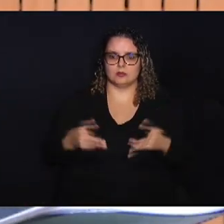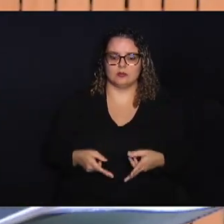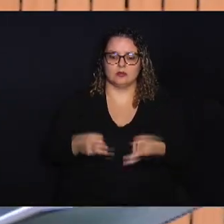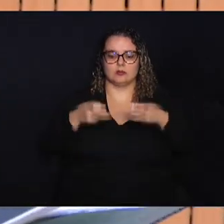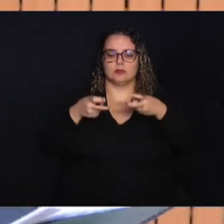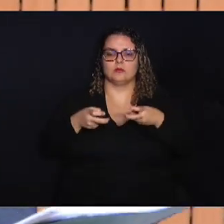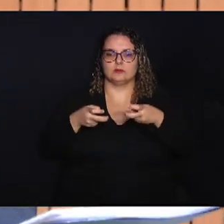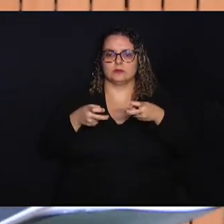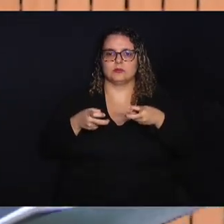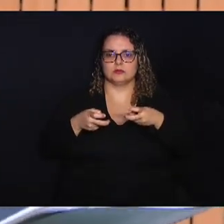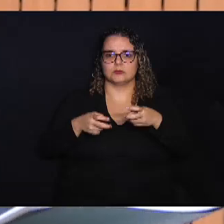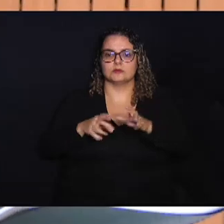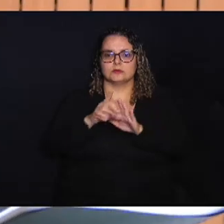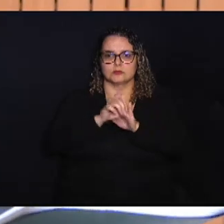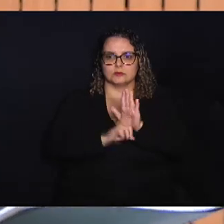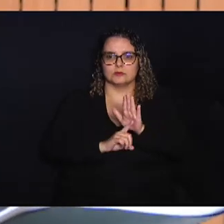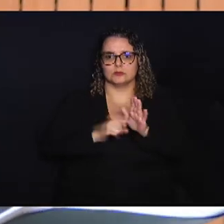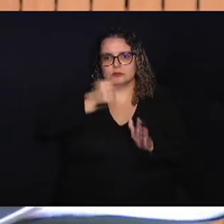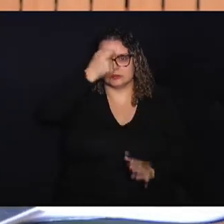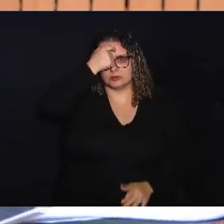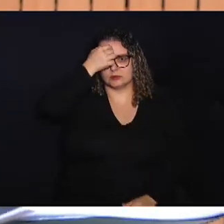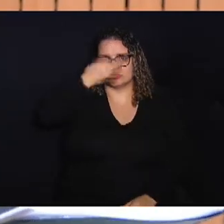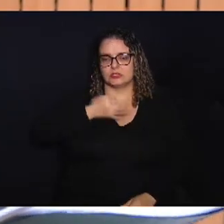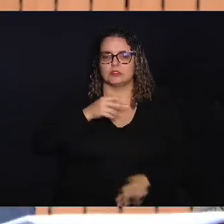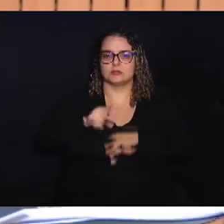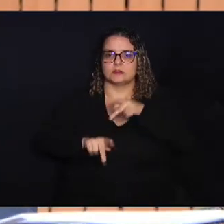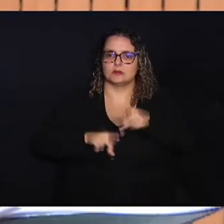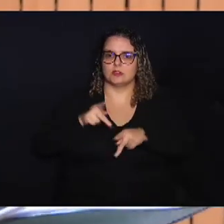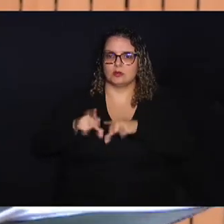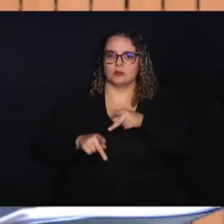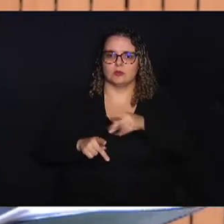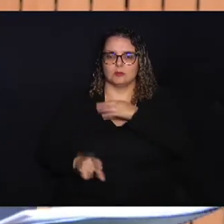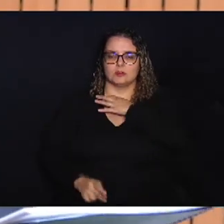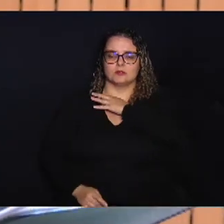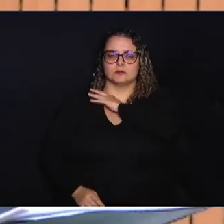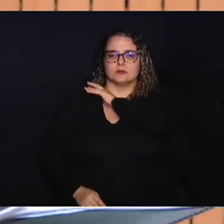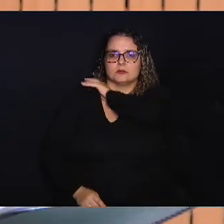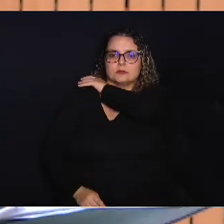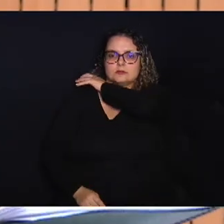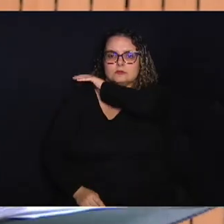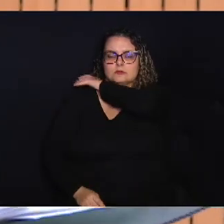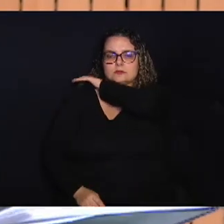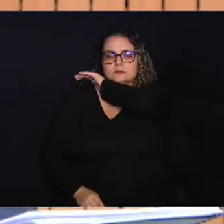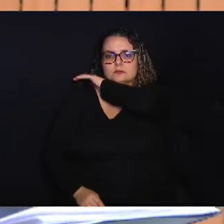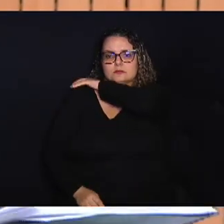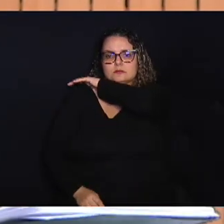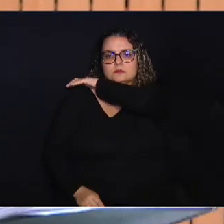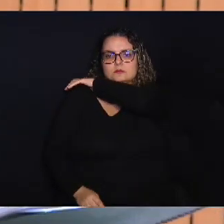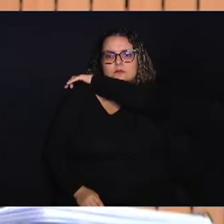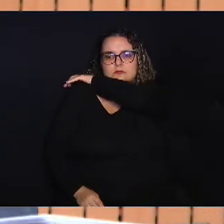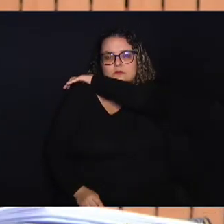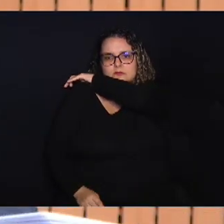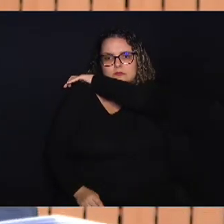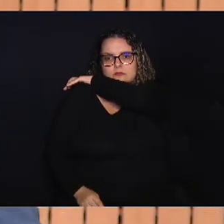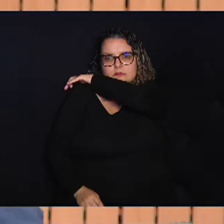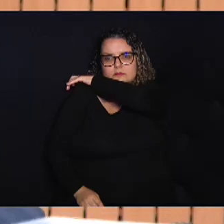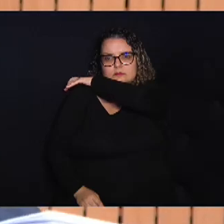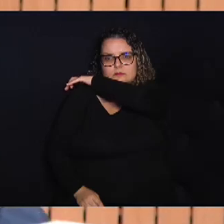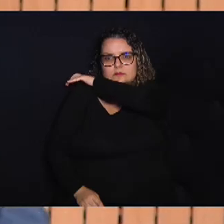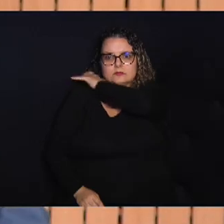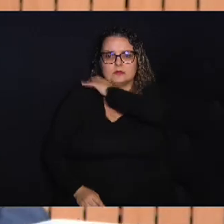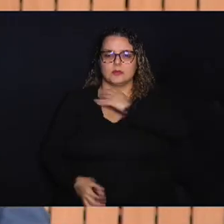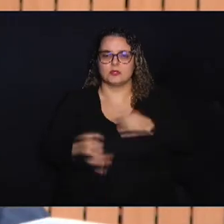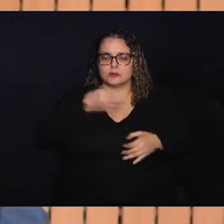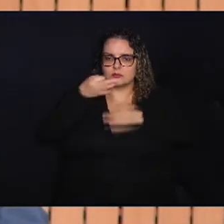reconhecimento do direito à cidadania dessa população, né, que pode contribuir sugerindo, acompanhando,